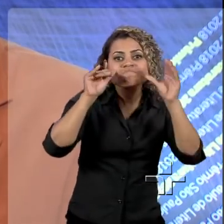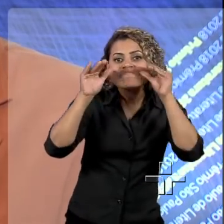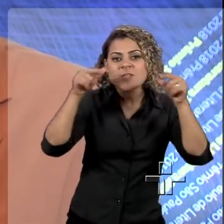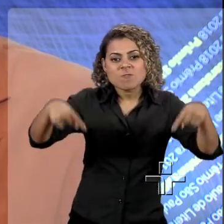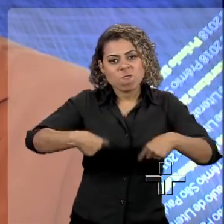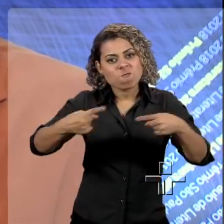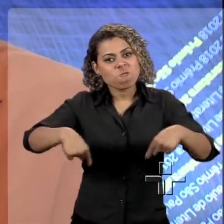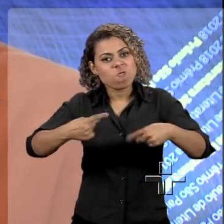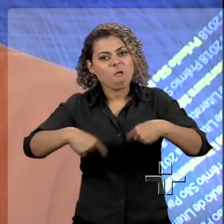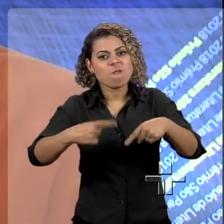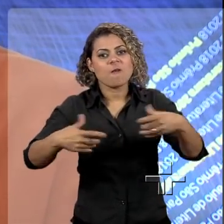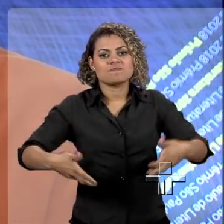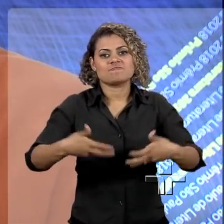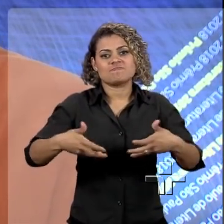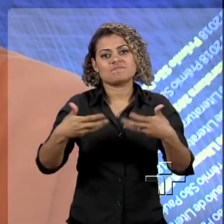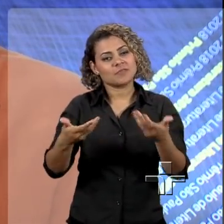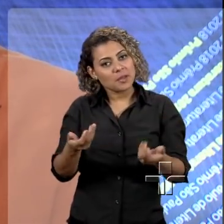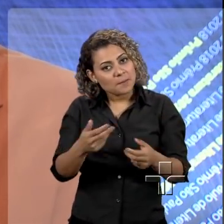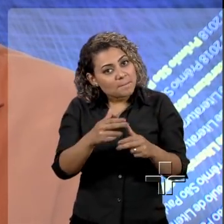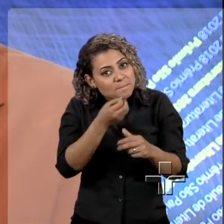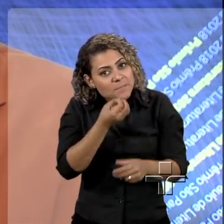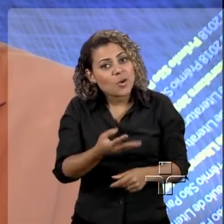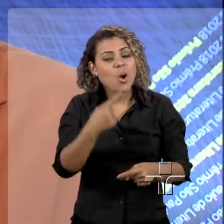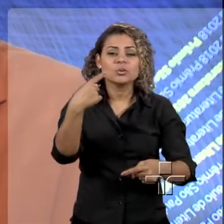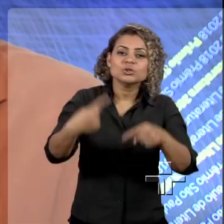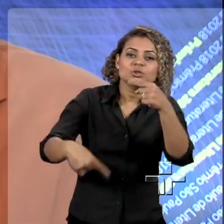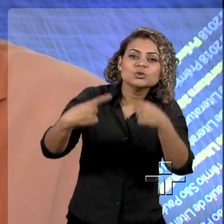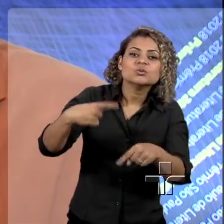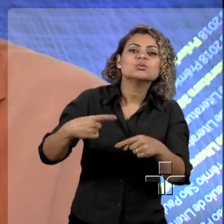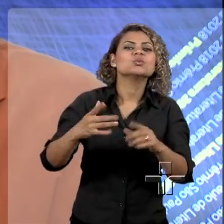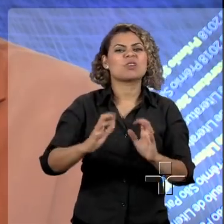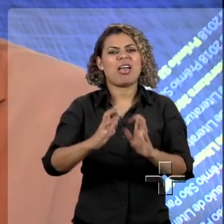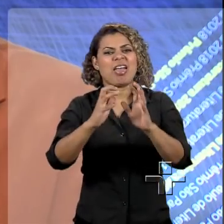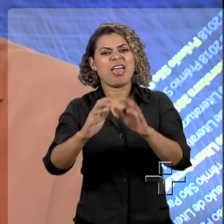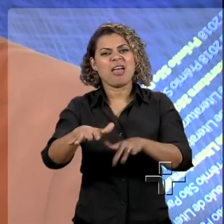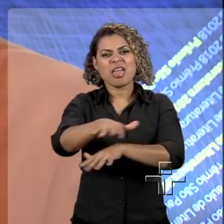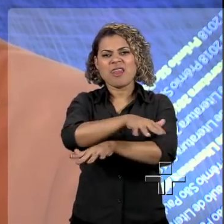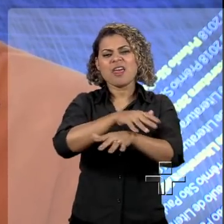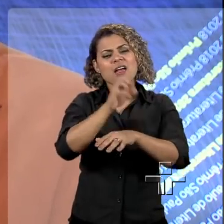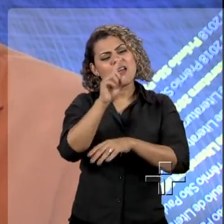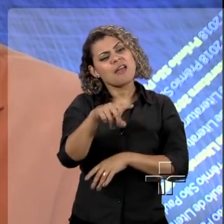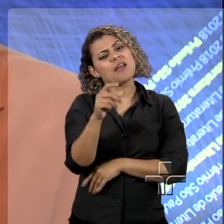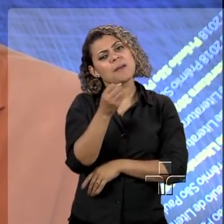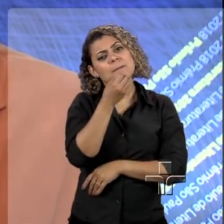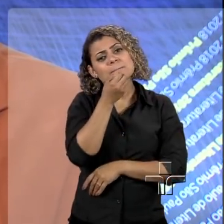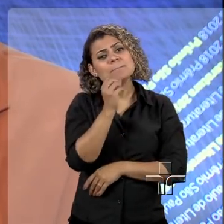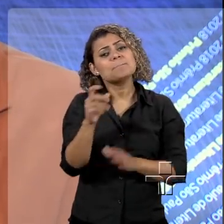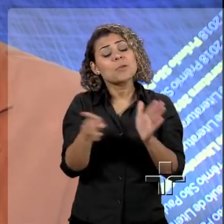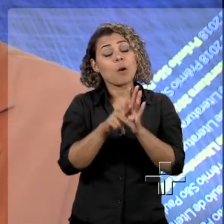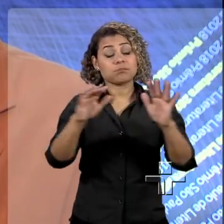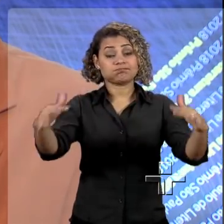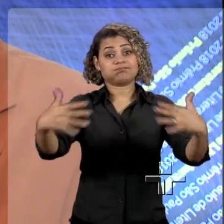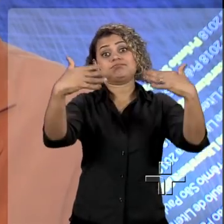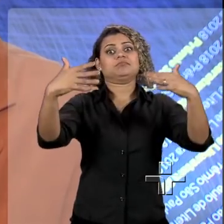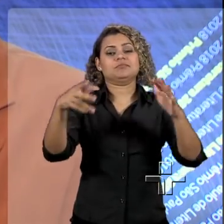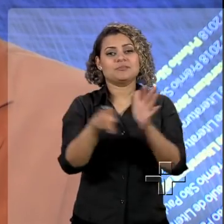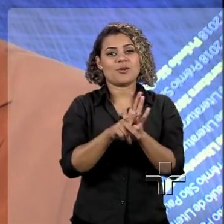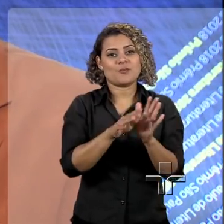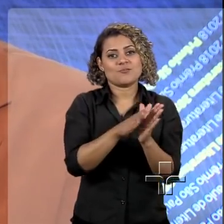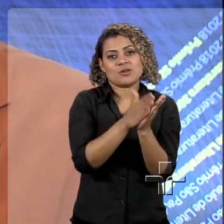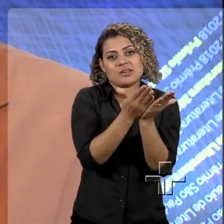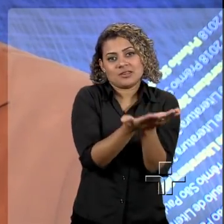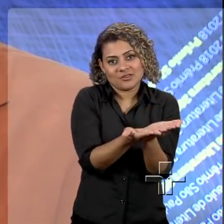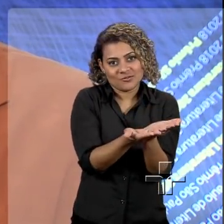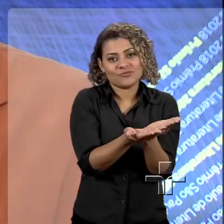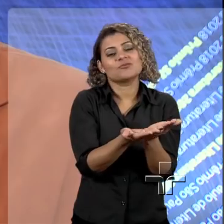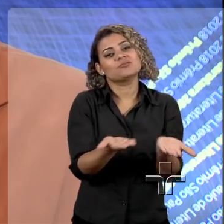pessoas. Mesmo que às vezes as pessoas discutem, dá briga, protestam, tudo chama atenção para o livro. E